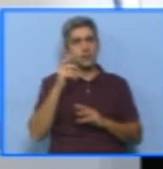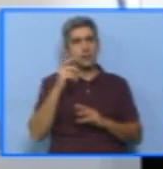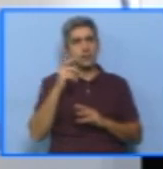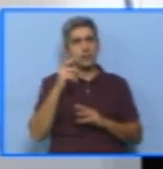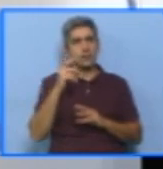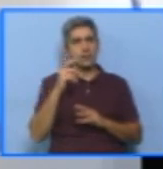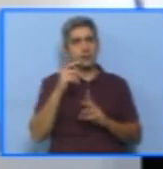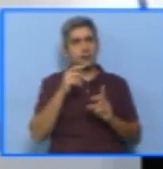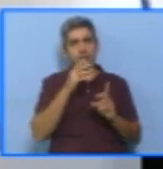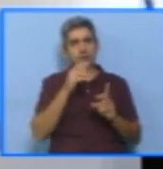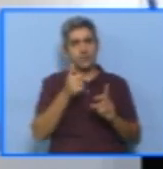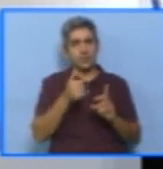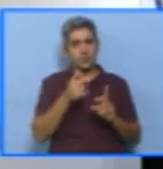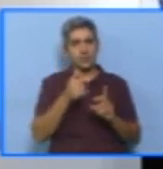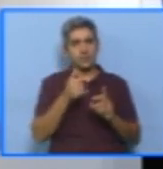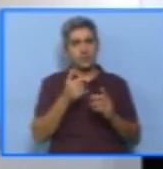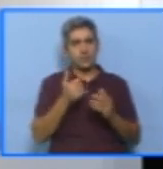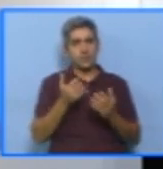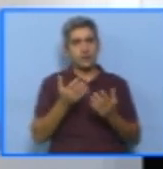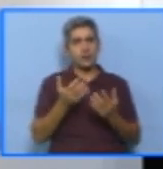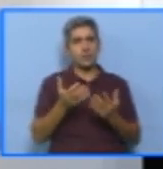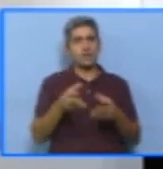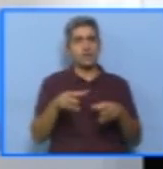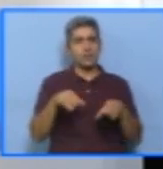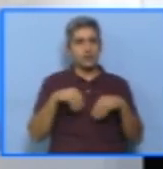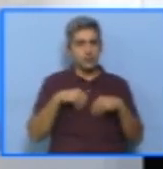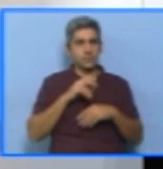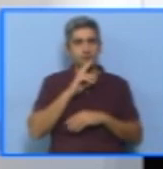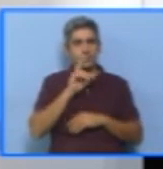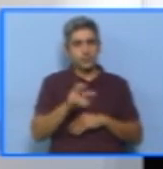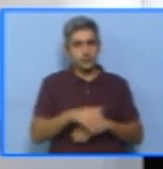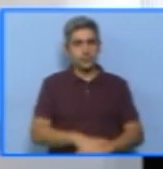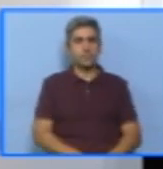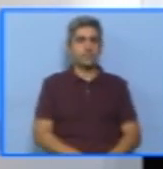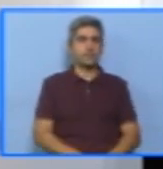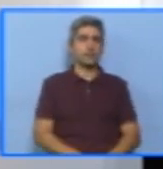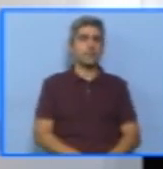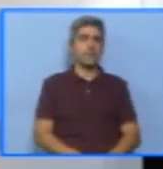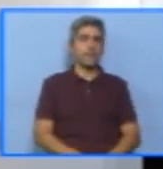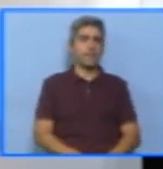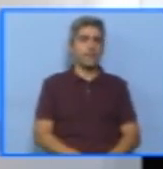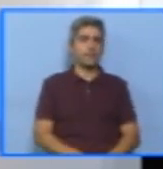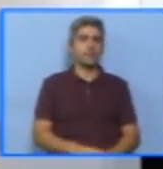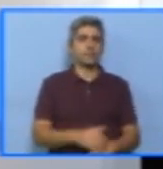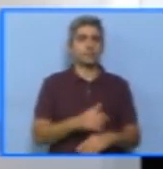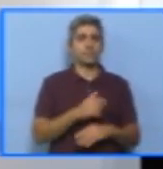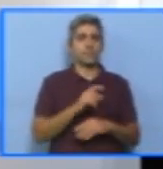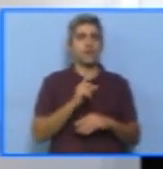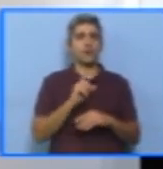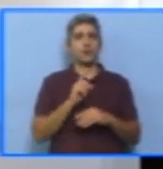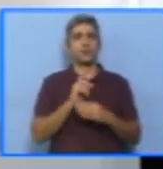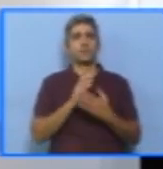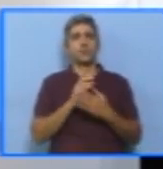como bem diz, de acolher e de responder. porque também não basta